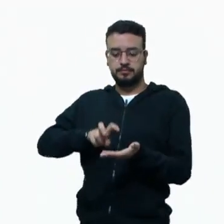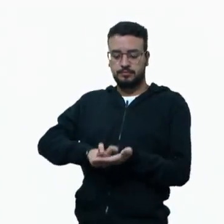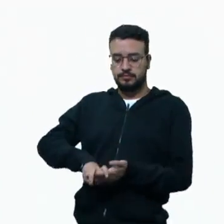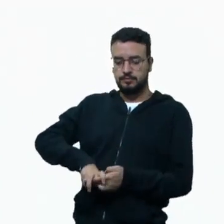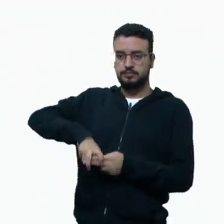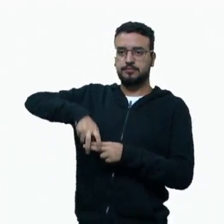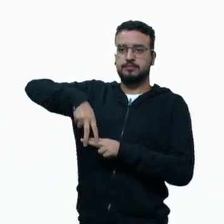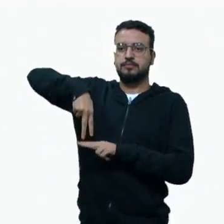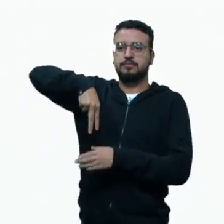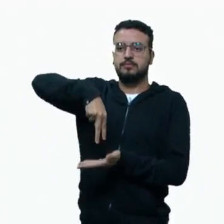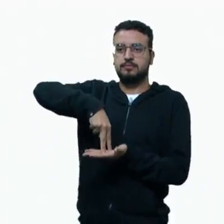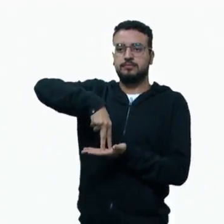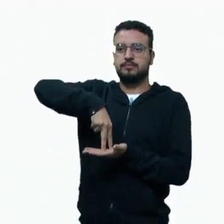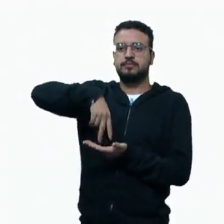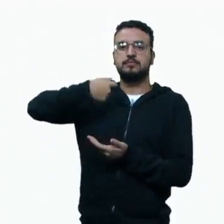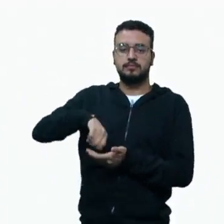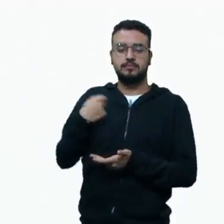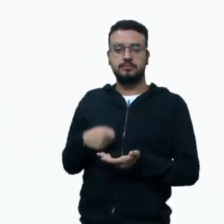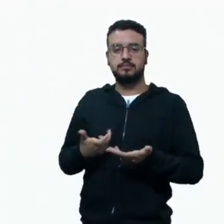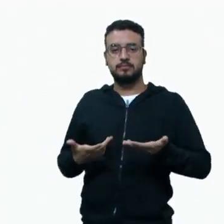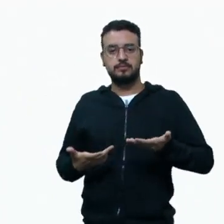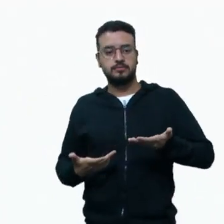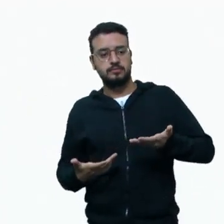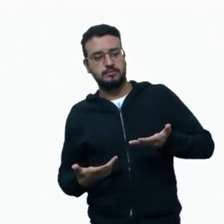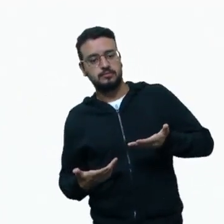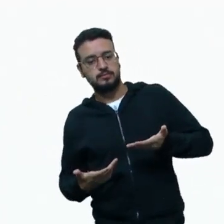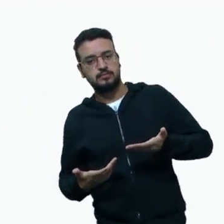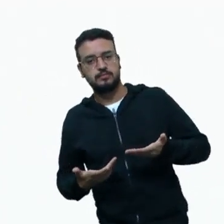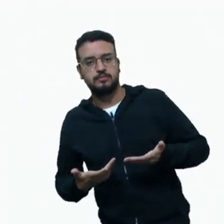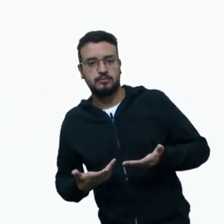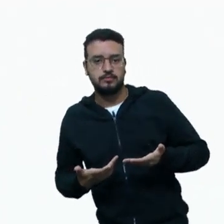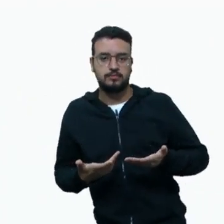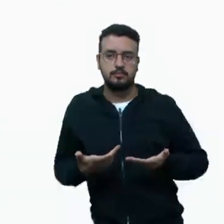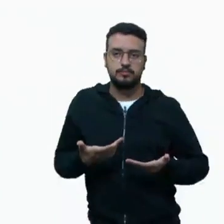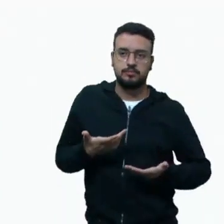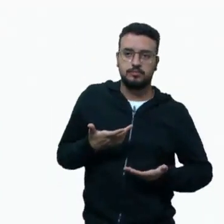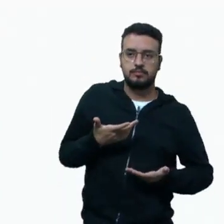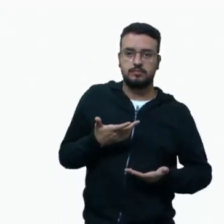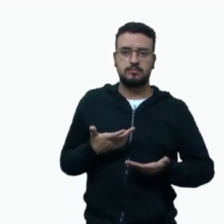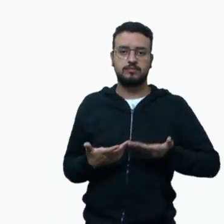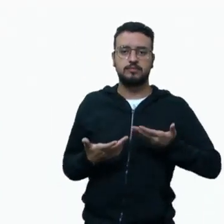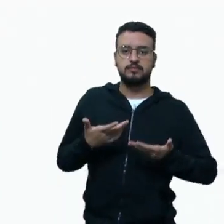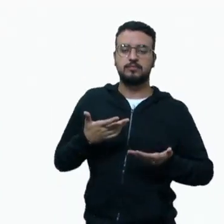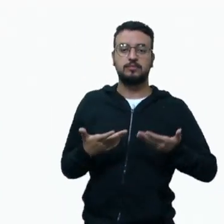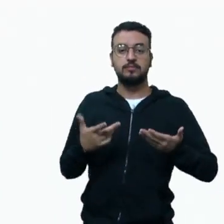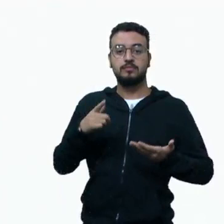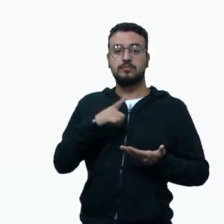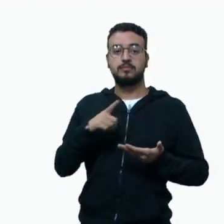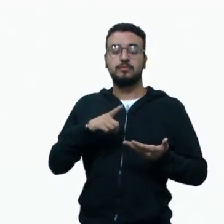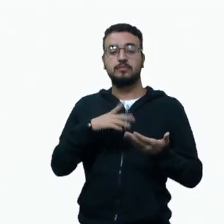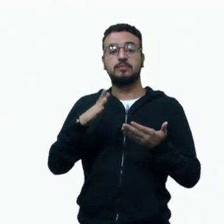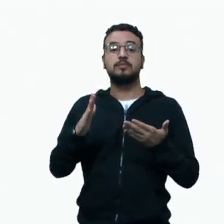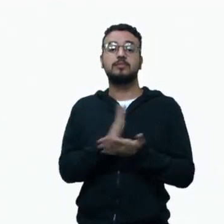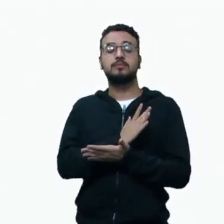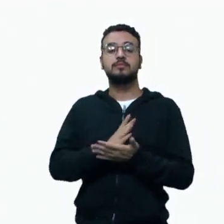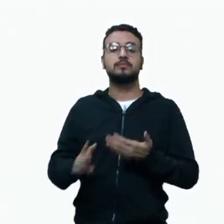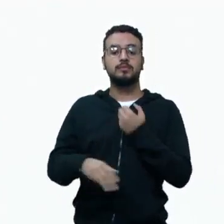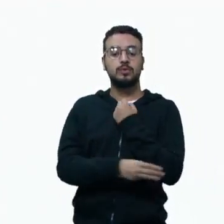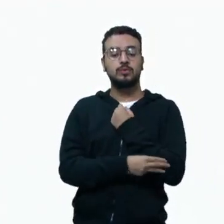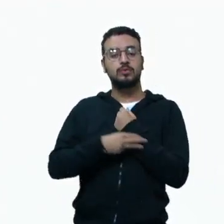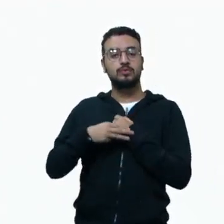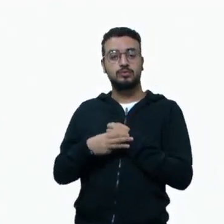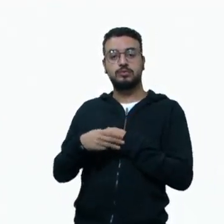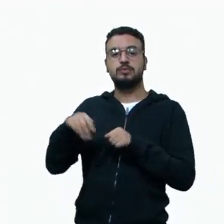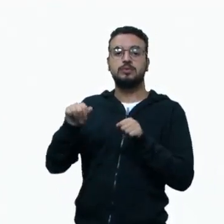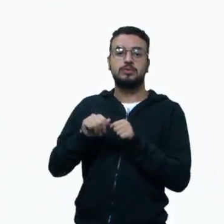porque você precisa ter um equilíbrio para realizar os seus movimentos. Então, tem algum músculo que vai agir, tem algum músculo que não vai agir, tem algum